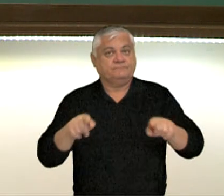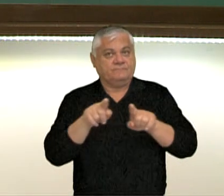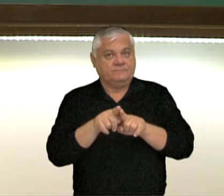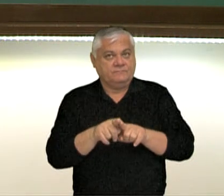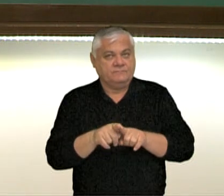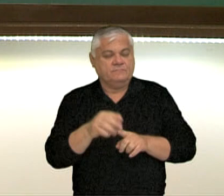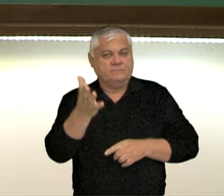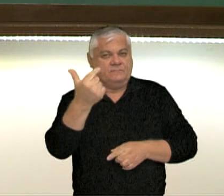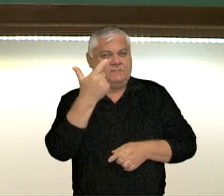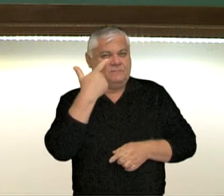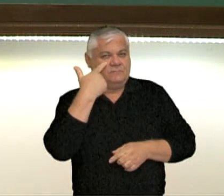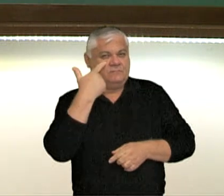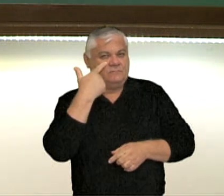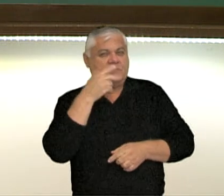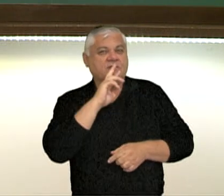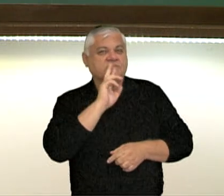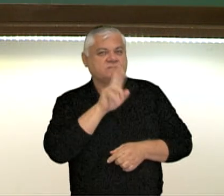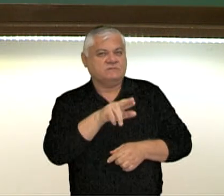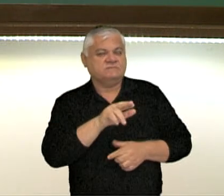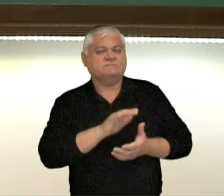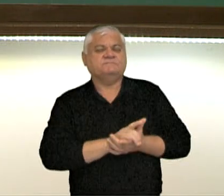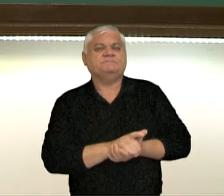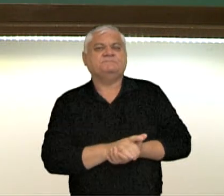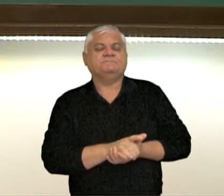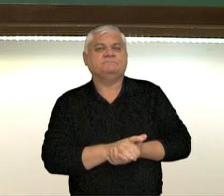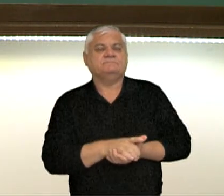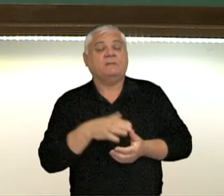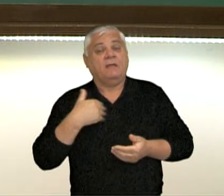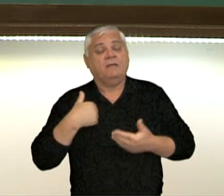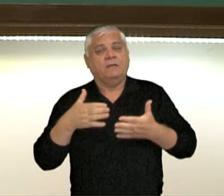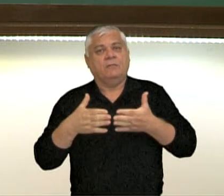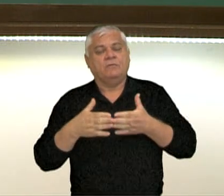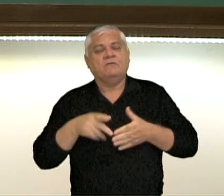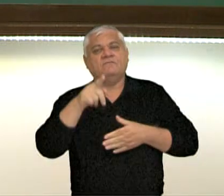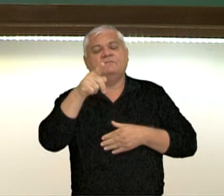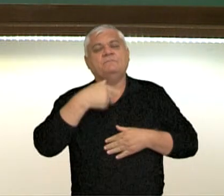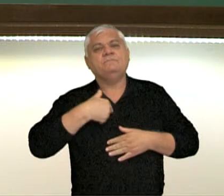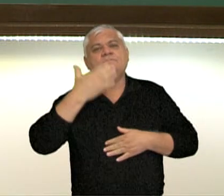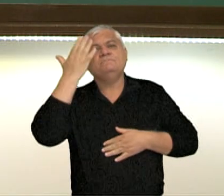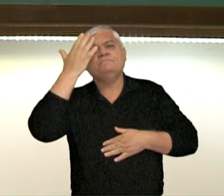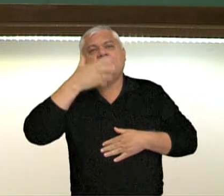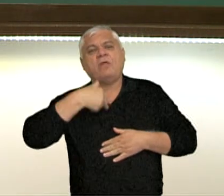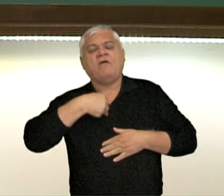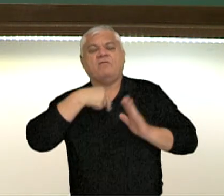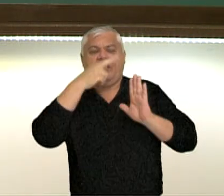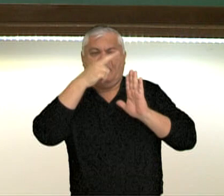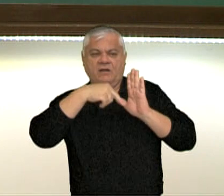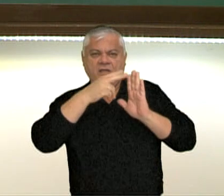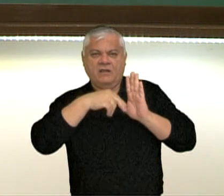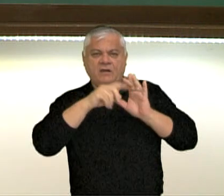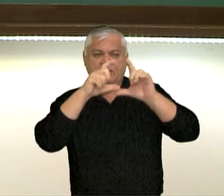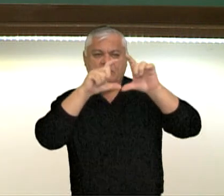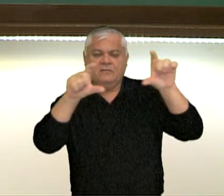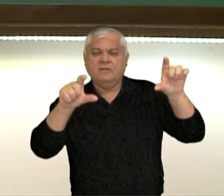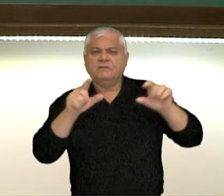Voltei. Vamos gabaritar a atividade? Eu te pedi, comprove com passagens do texto quem é o